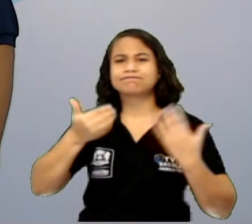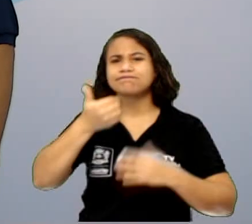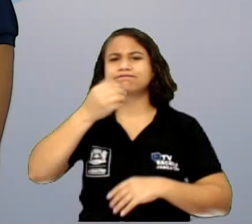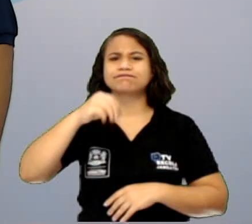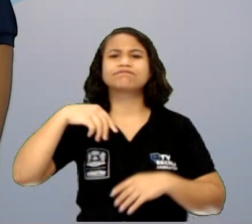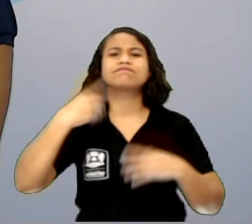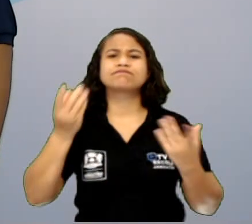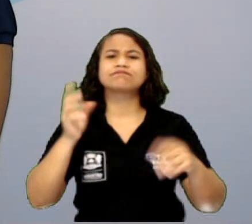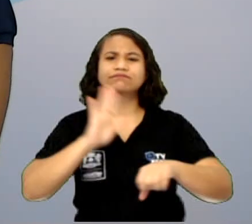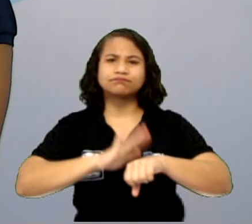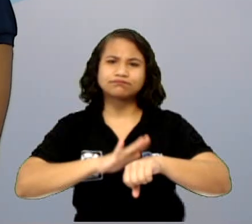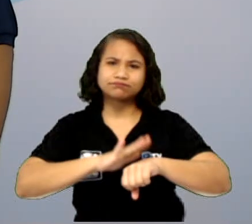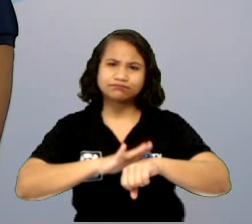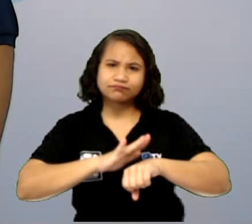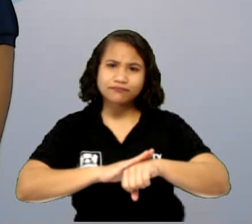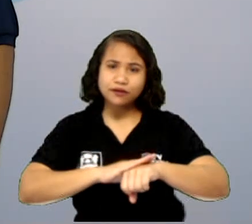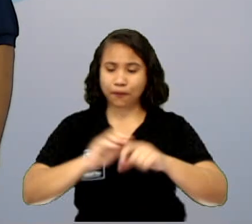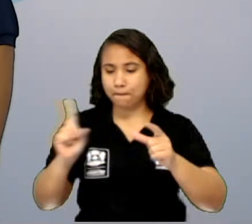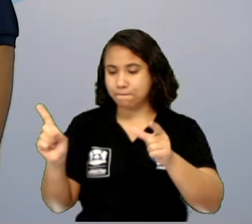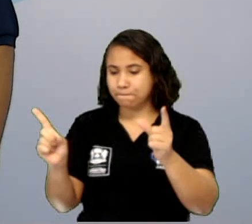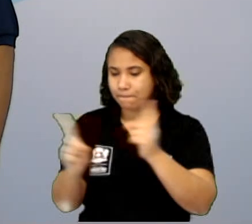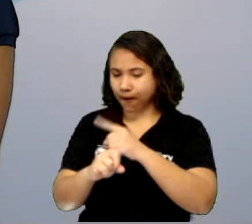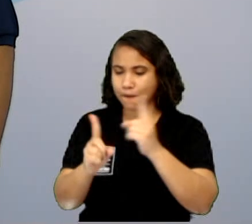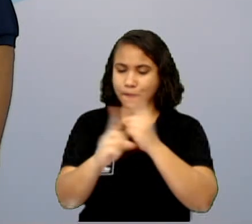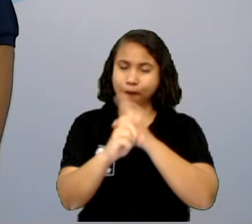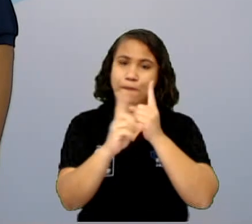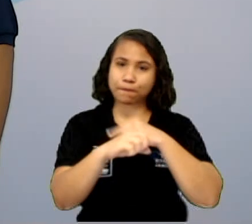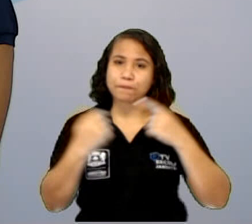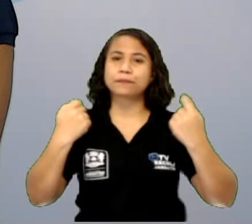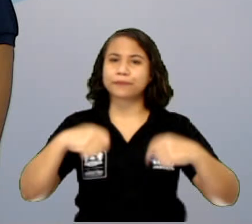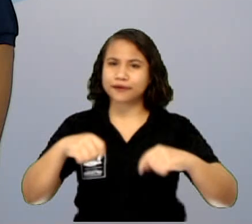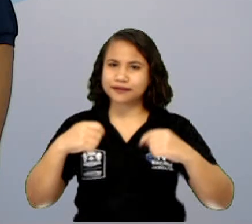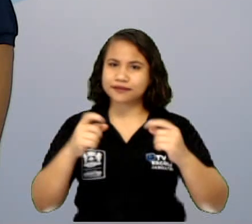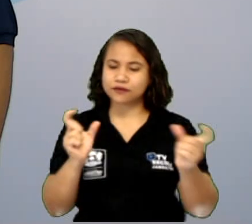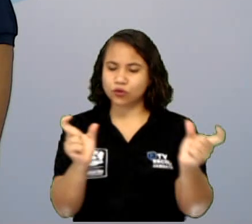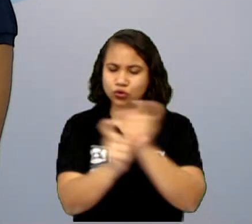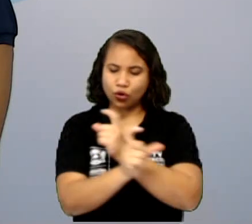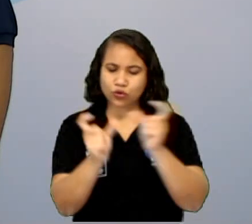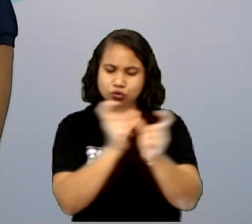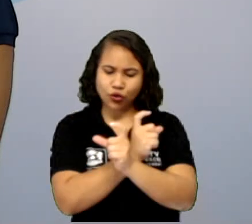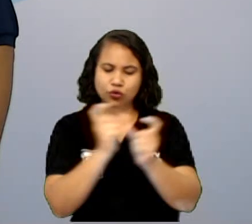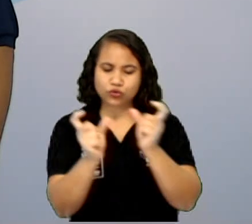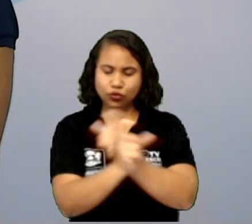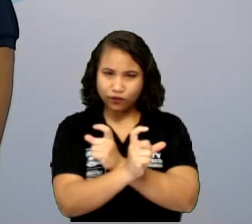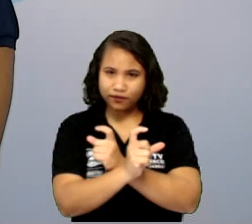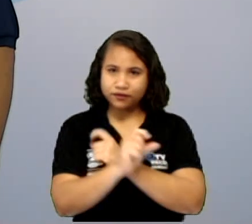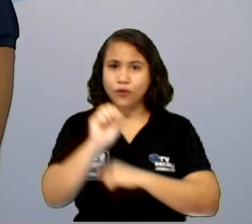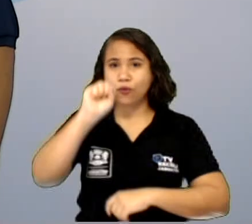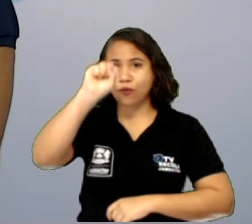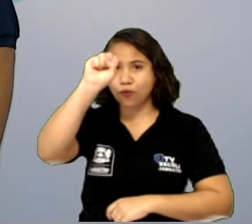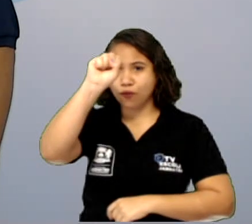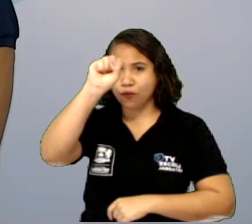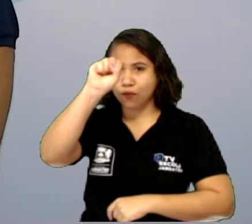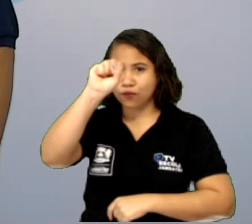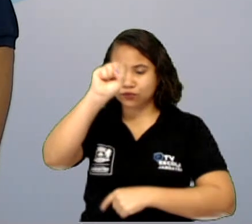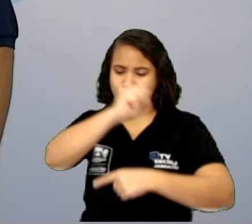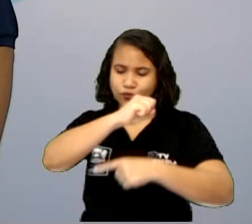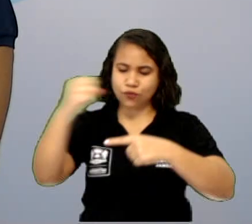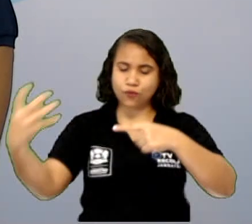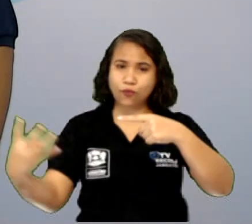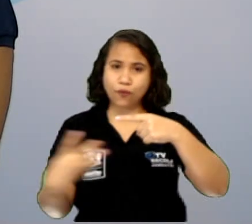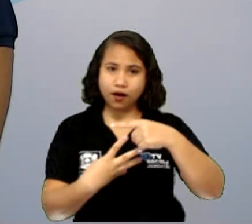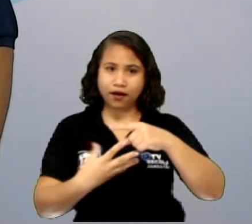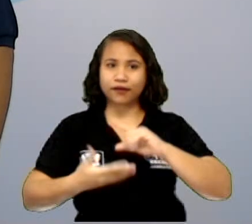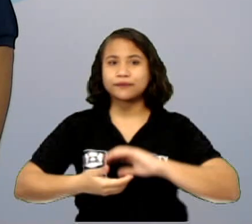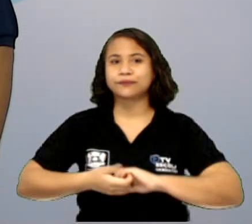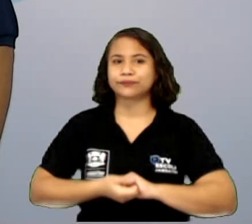proporcionais eu vou ter que inverter aqui tá bom então oito sobe e o quatro desce então vai